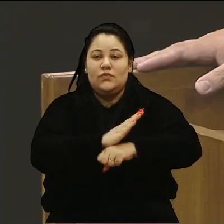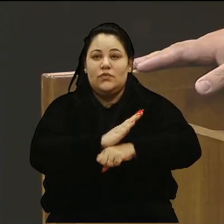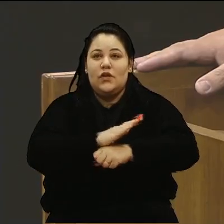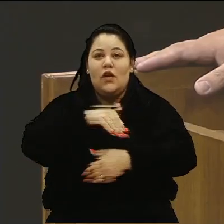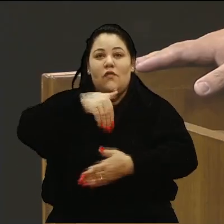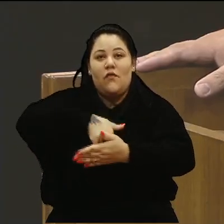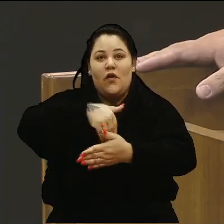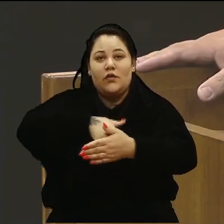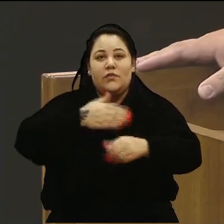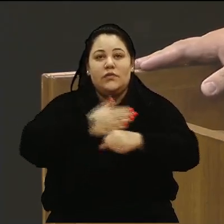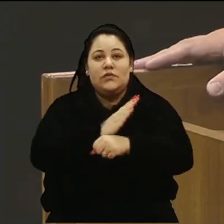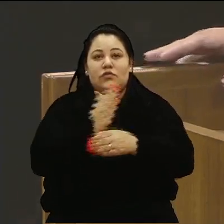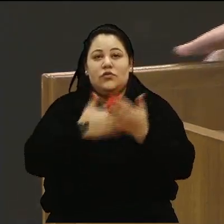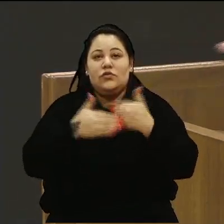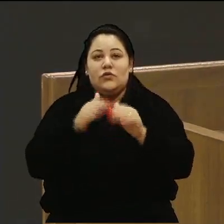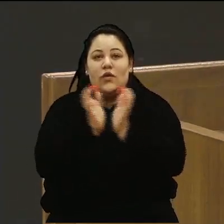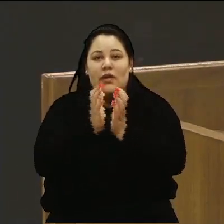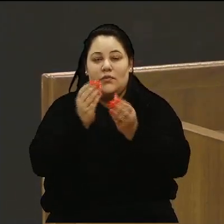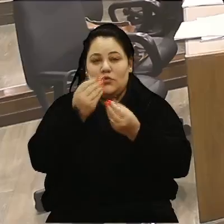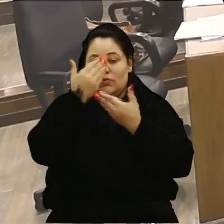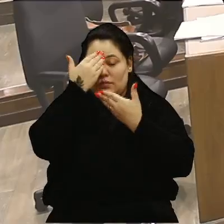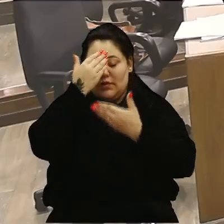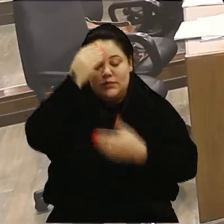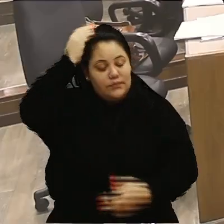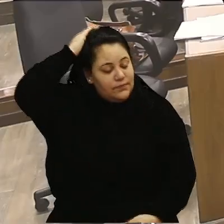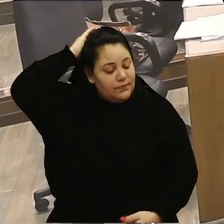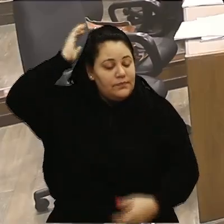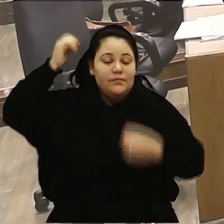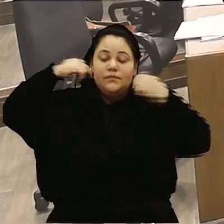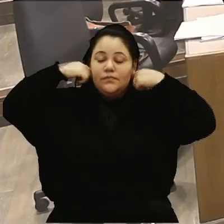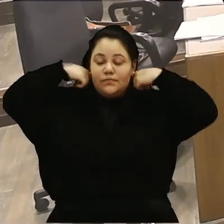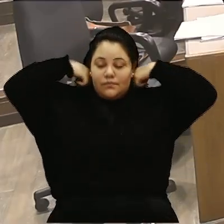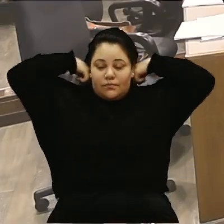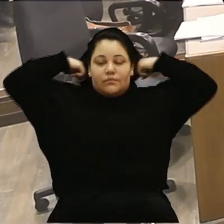e aprovação dos colegas. Muito obrigado. Obrigado, vereador Daniel Santos.